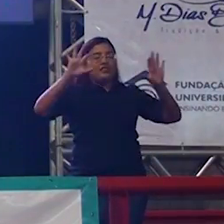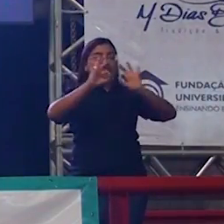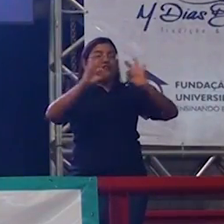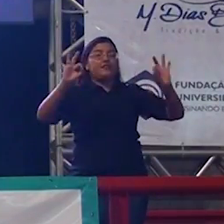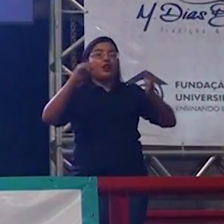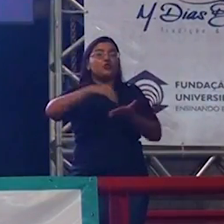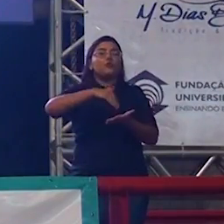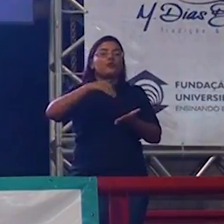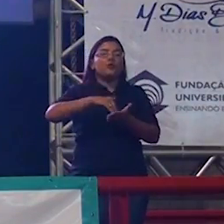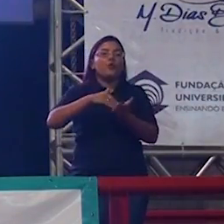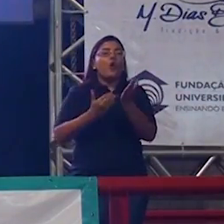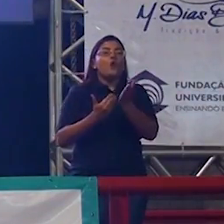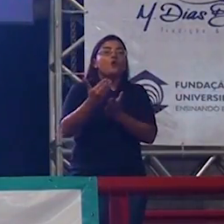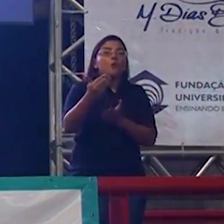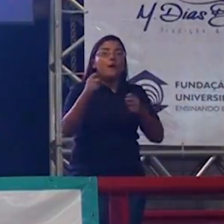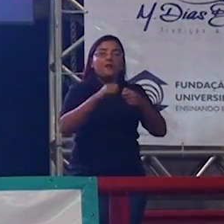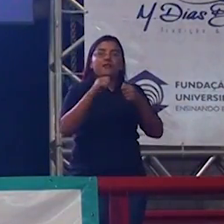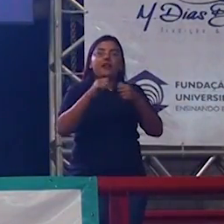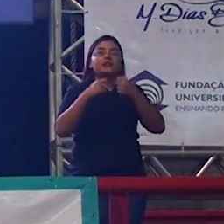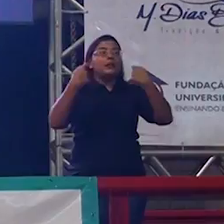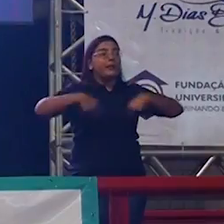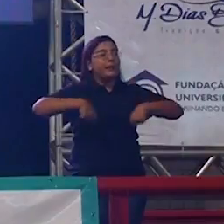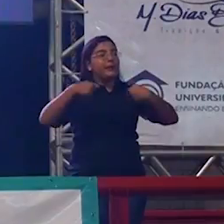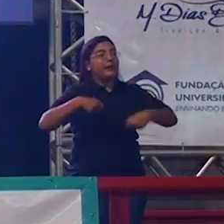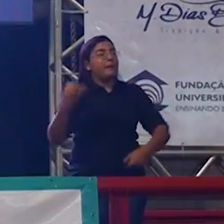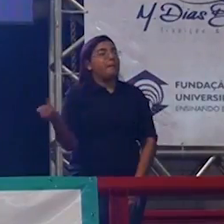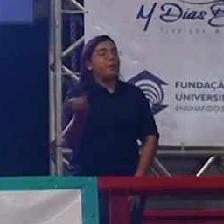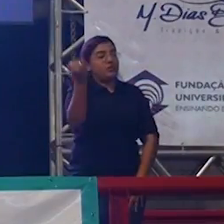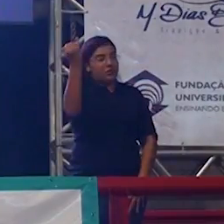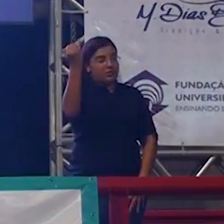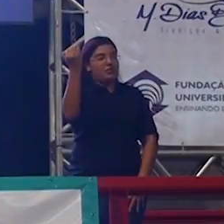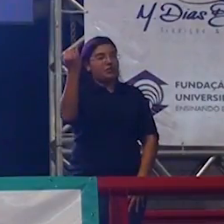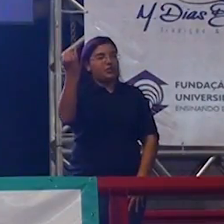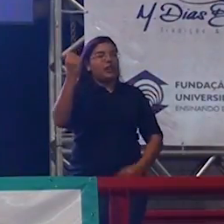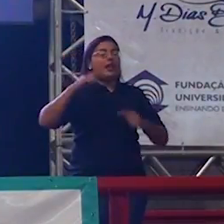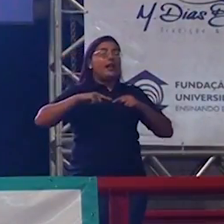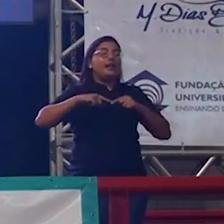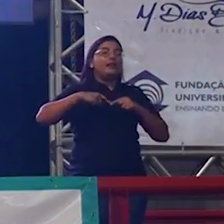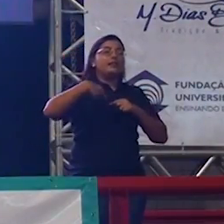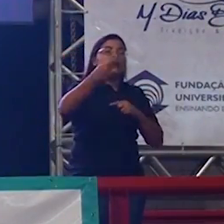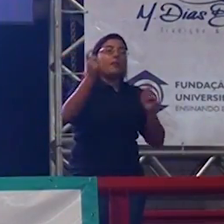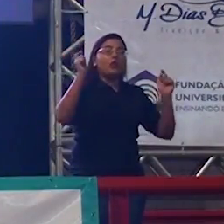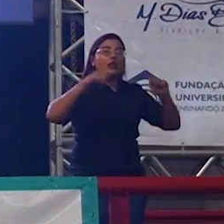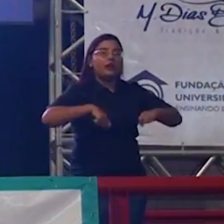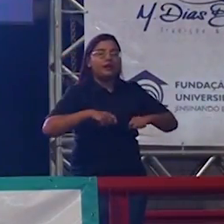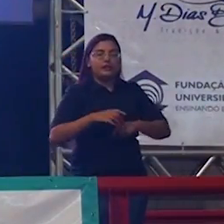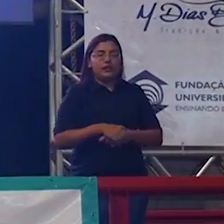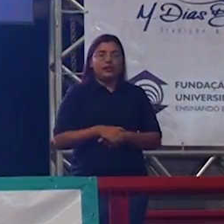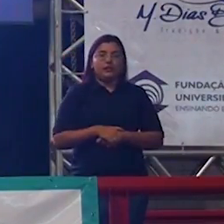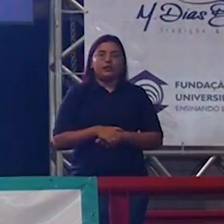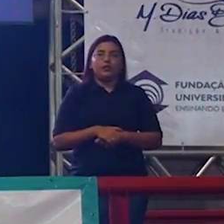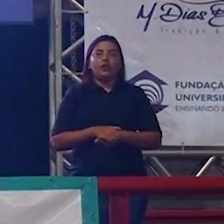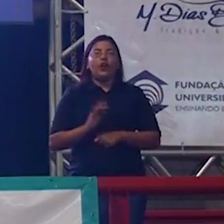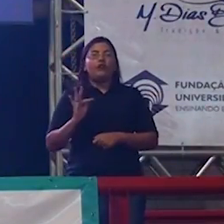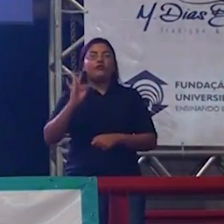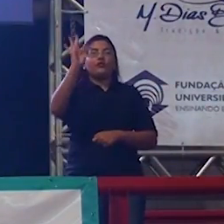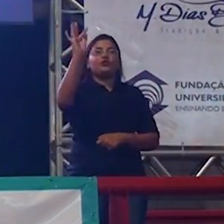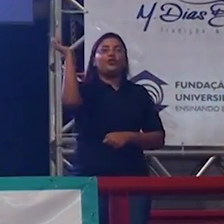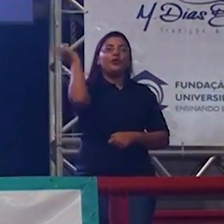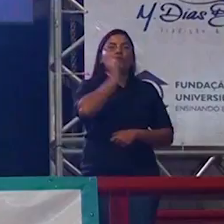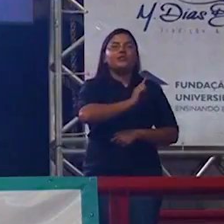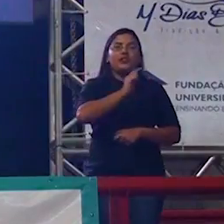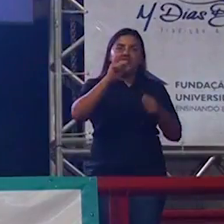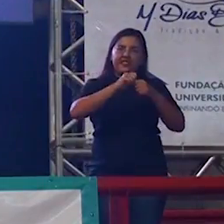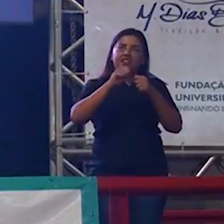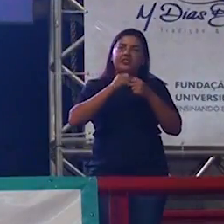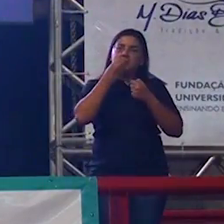despedir: comece fazendo o que é necessário, depois o que é possível, e de repente você está